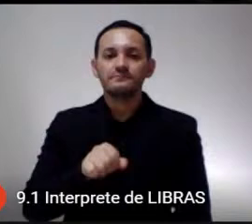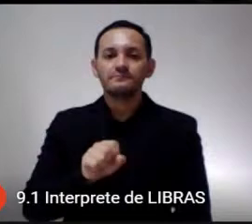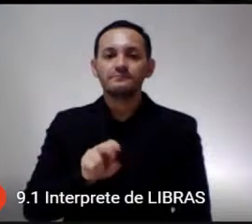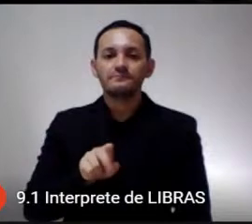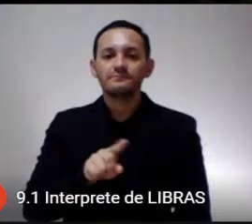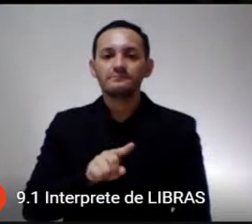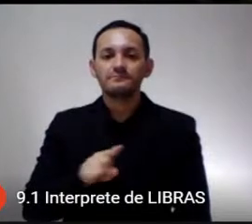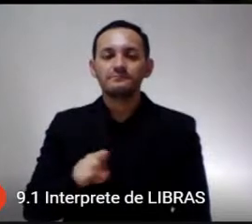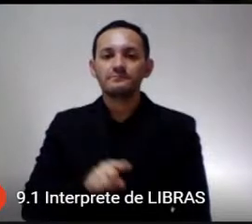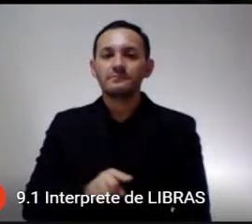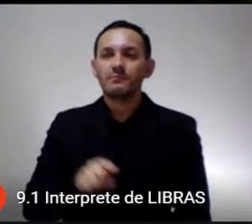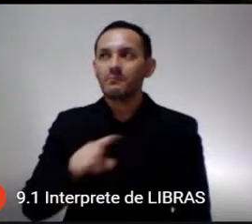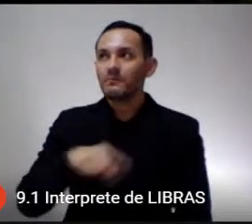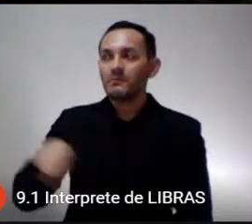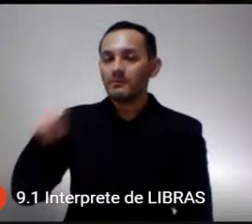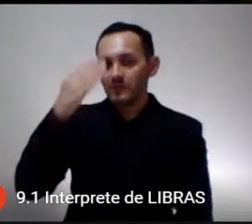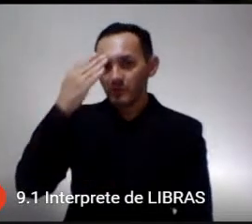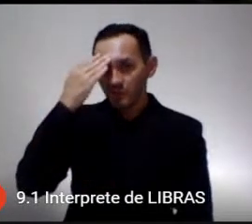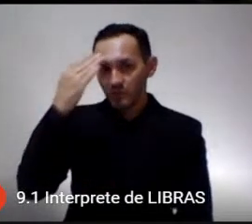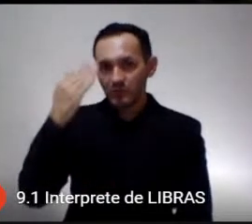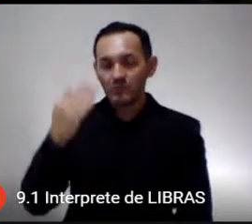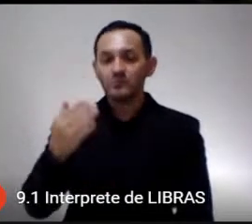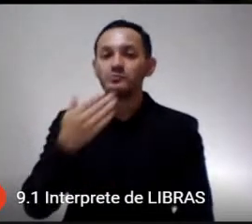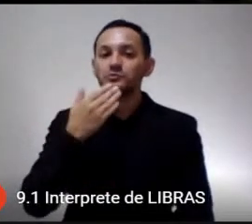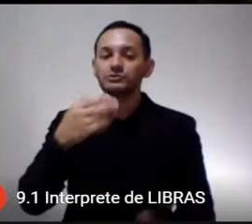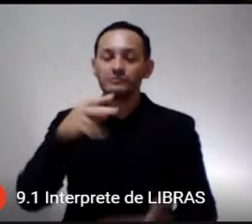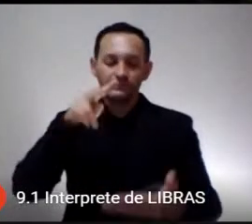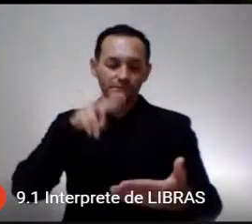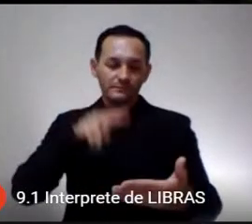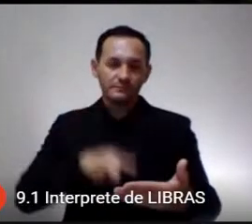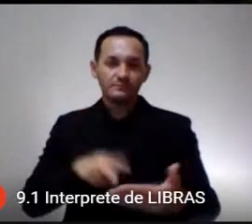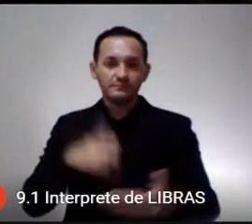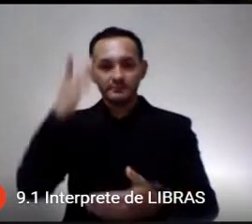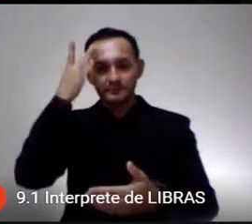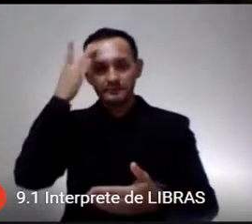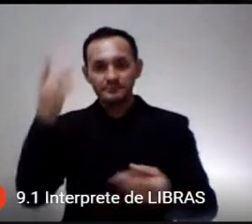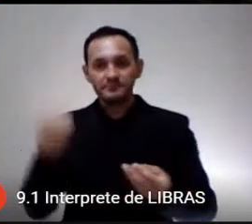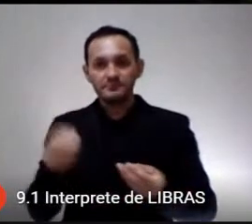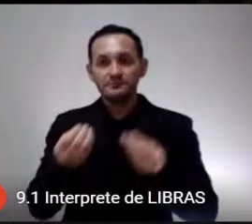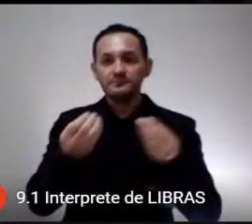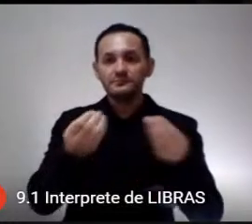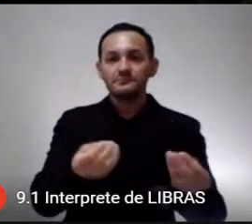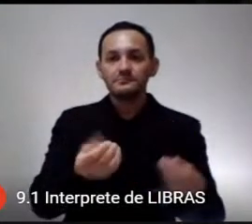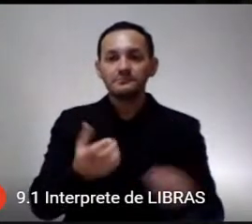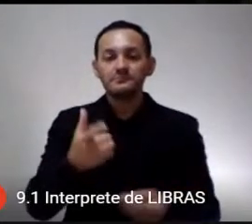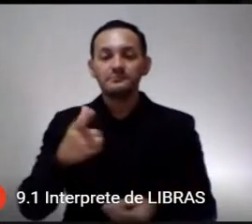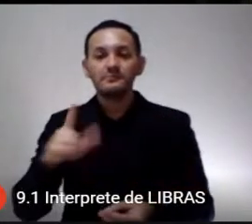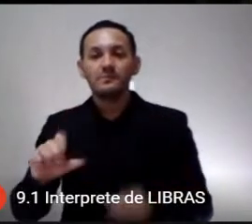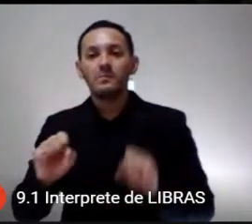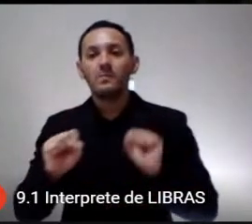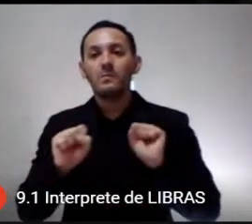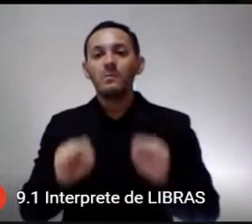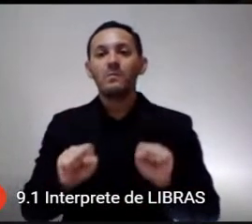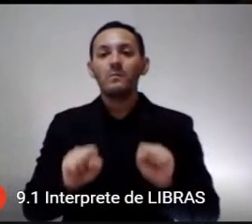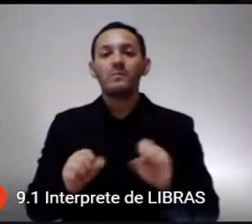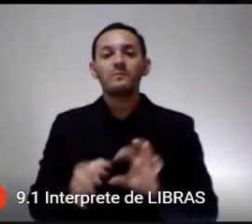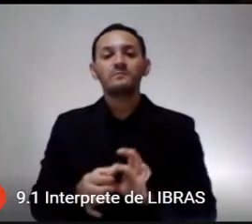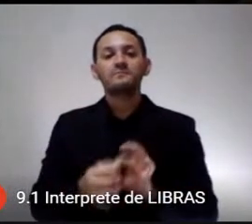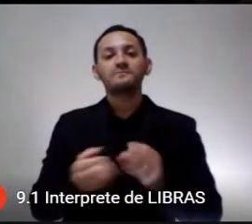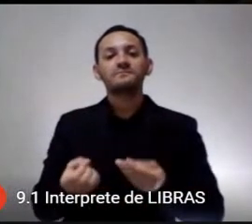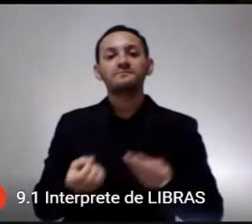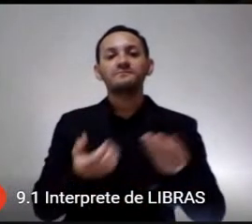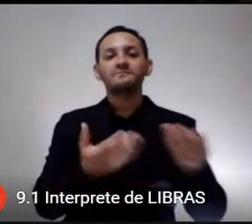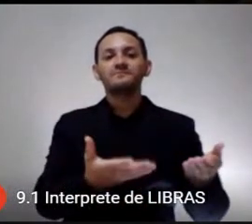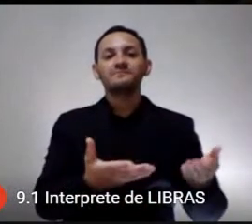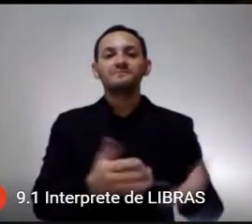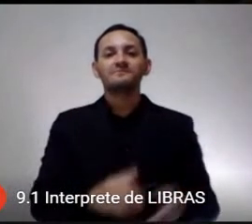nesse caso e analisar e trazer uma posição amanhã? Porque se tiver uma posição contrária, eu posso refluir do meu voto. Não tem problema.